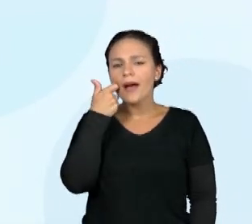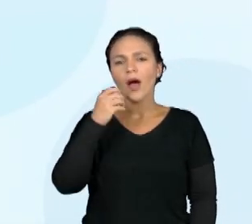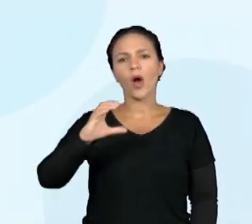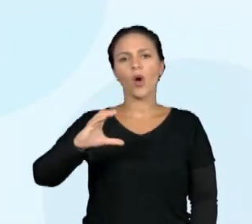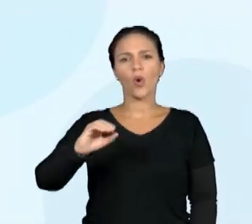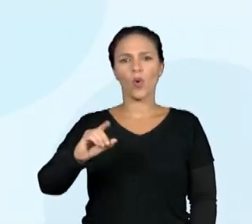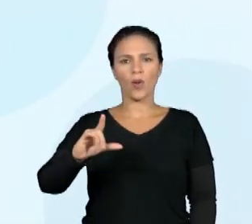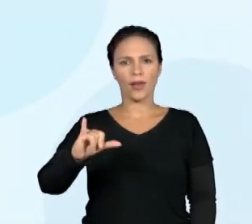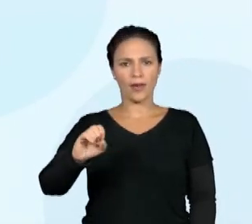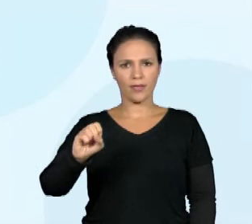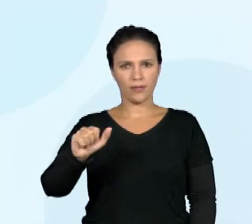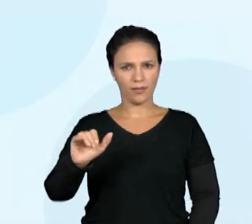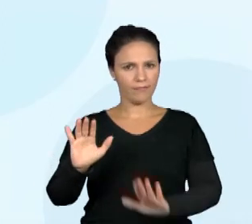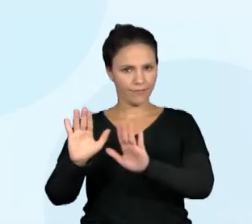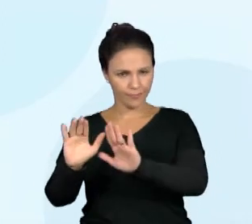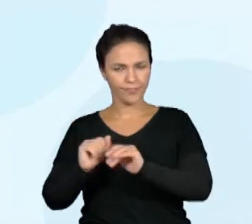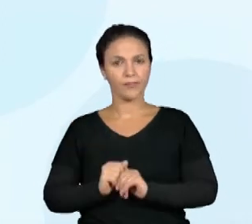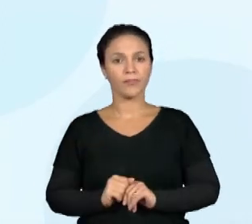e havia